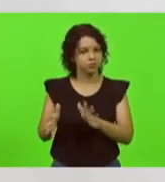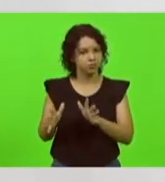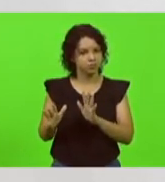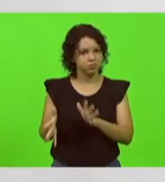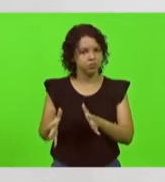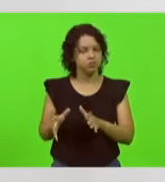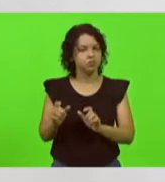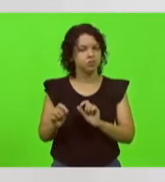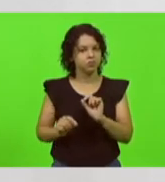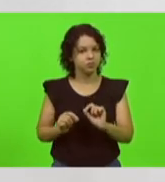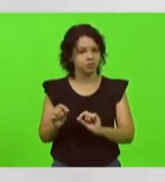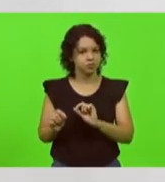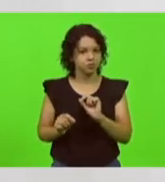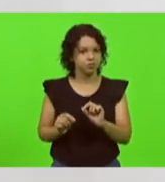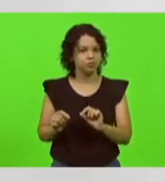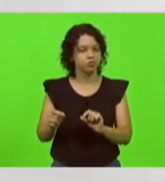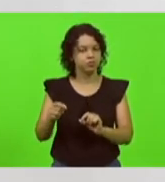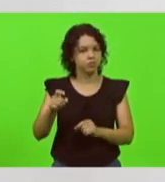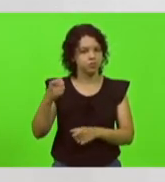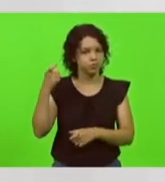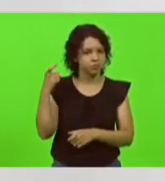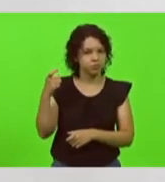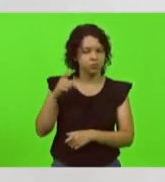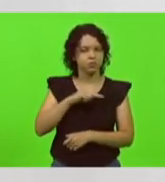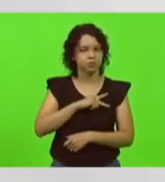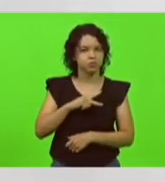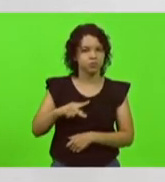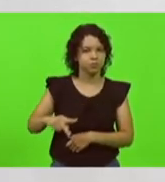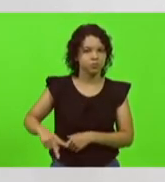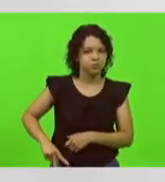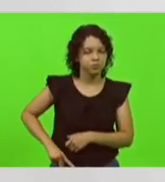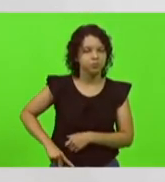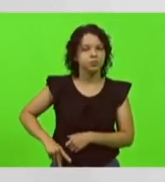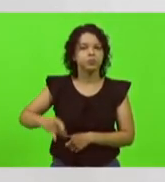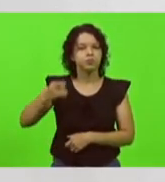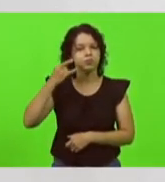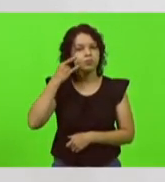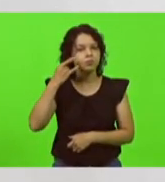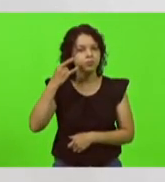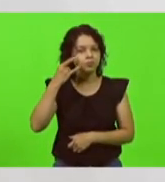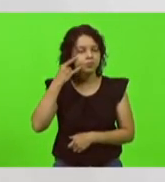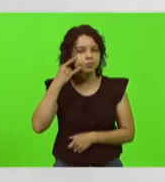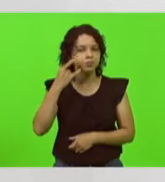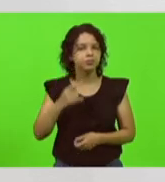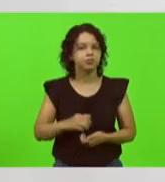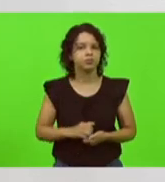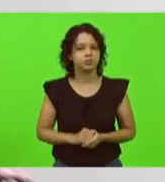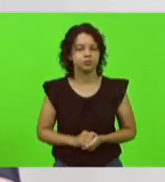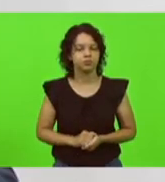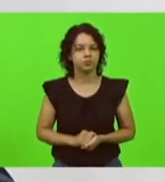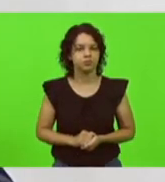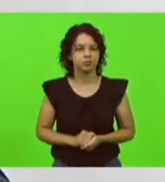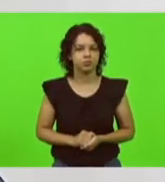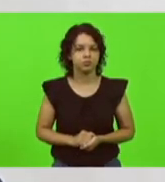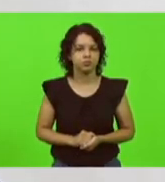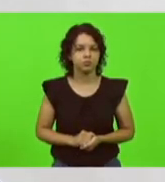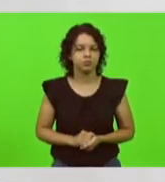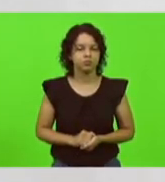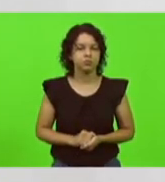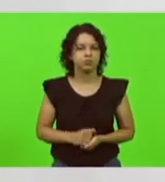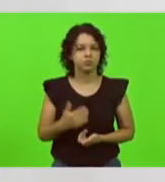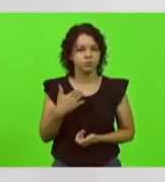que o nosso ex-presidente, deputado Mauro de Nadal, nos tem